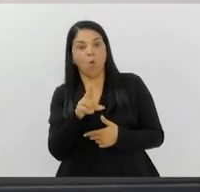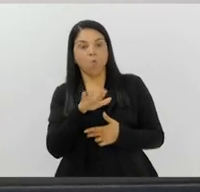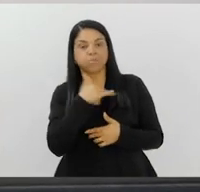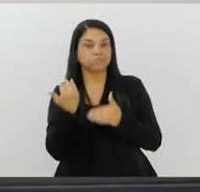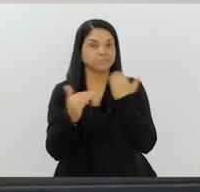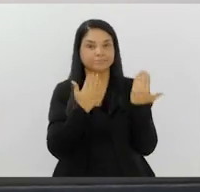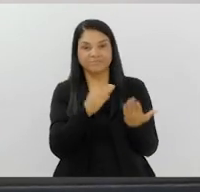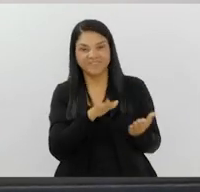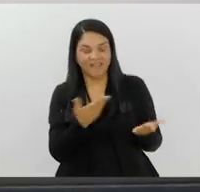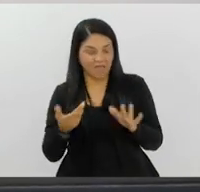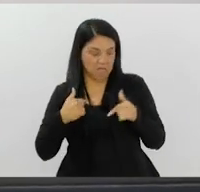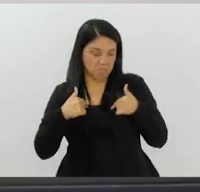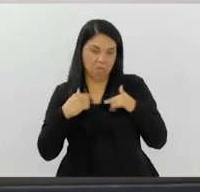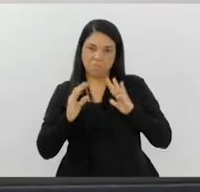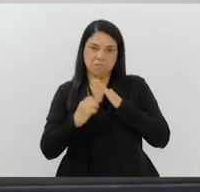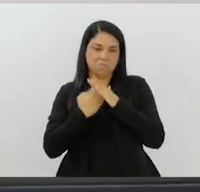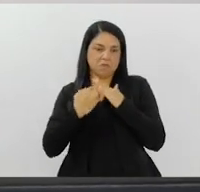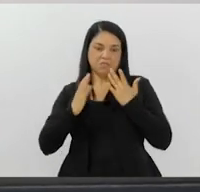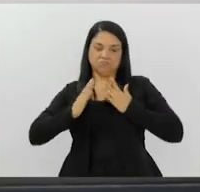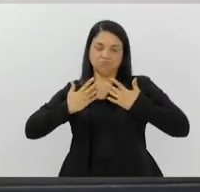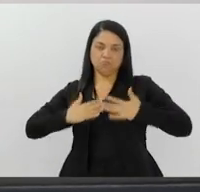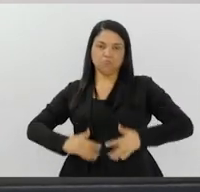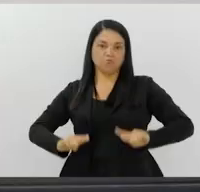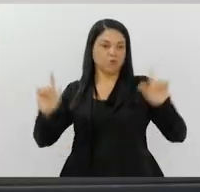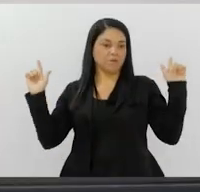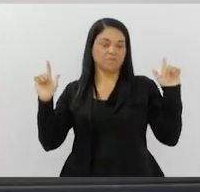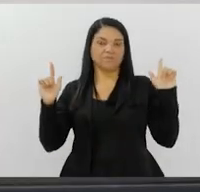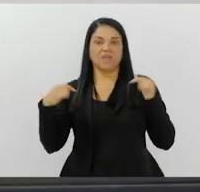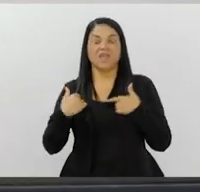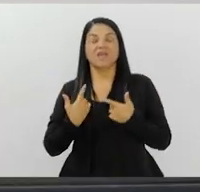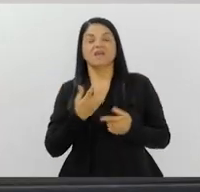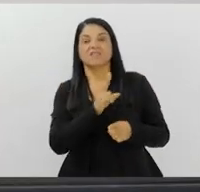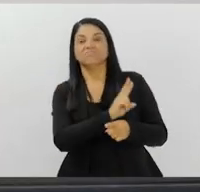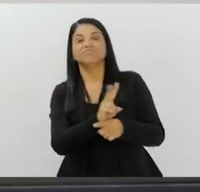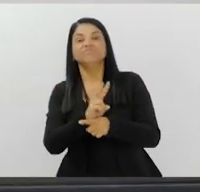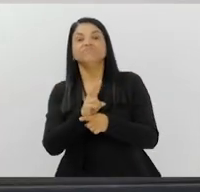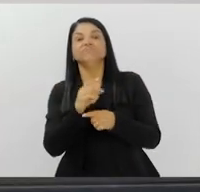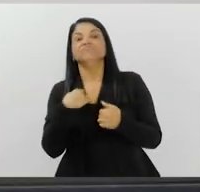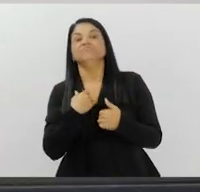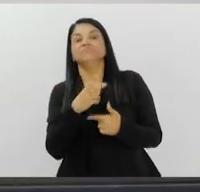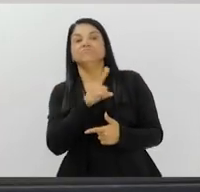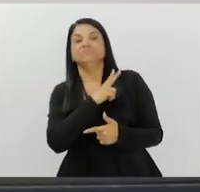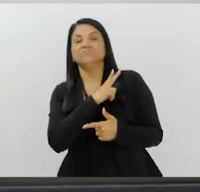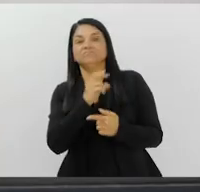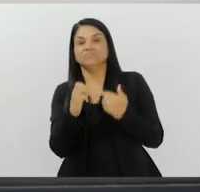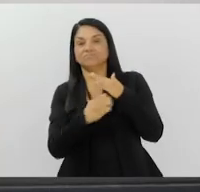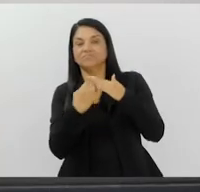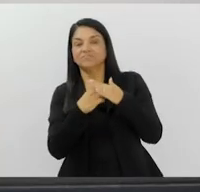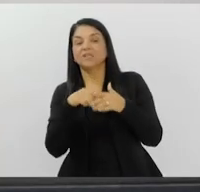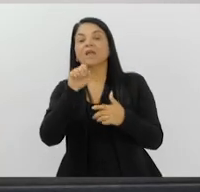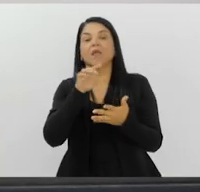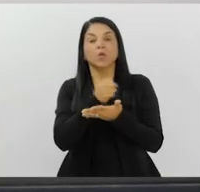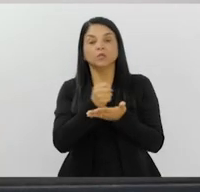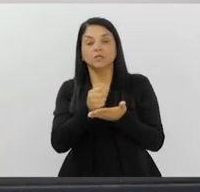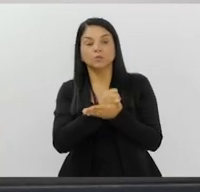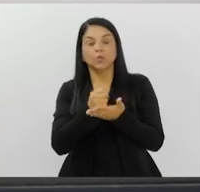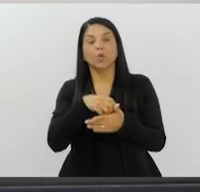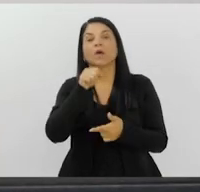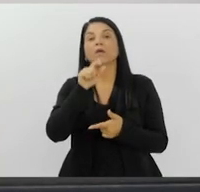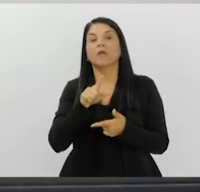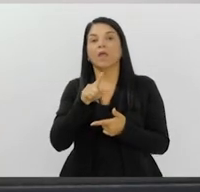ah isso não é a minha empresa era segurança privada bom quem é que contratou quem é que disse o que fazer quem é que